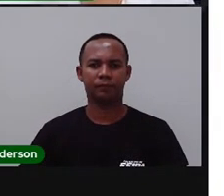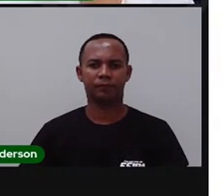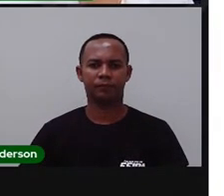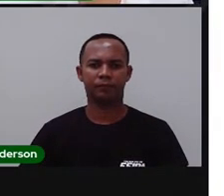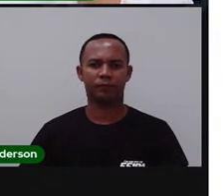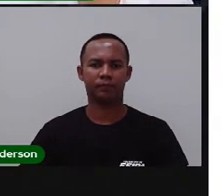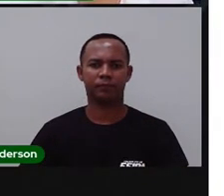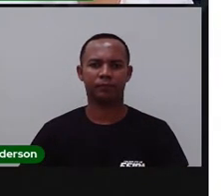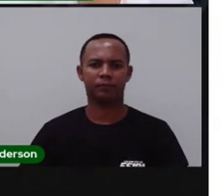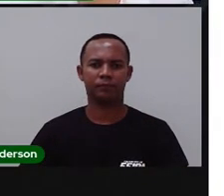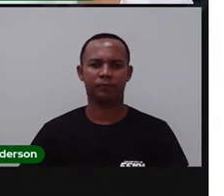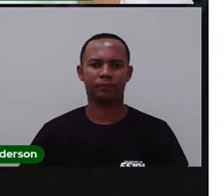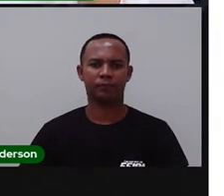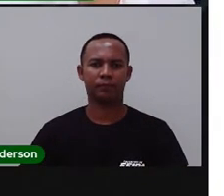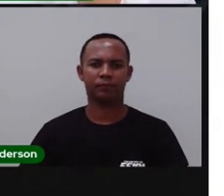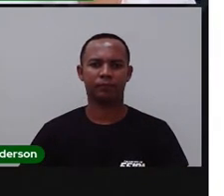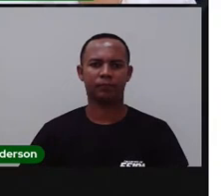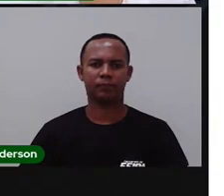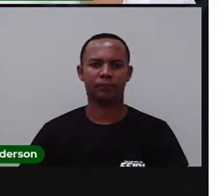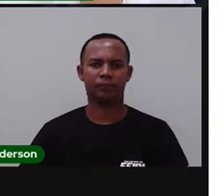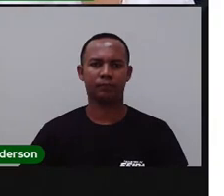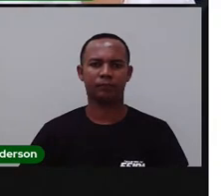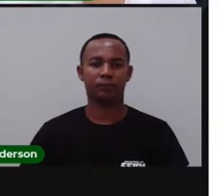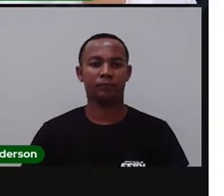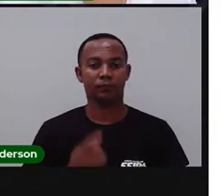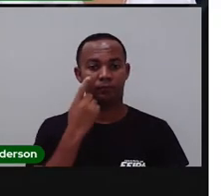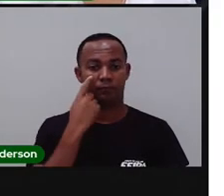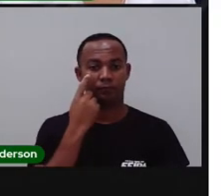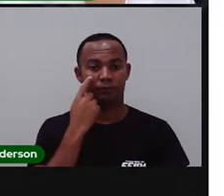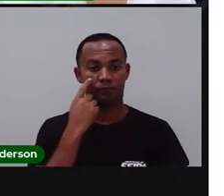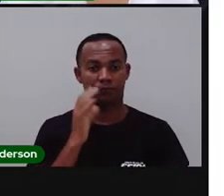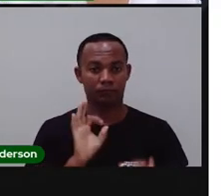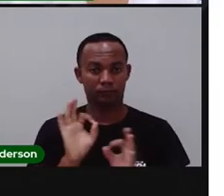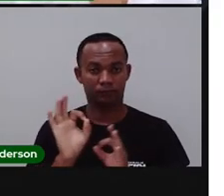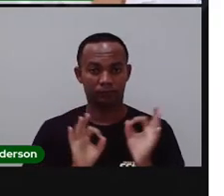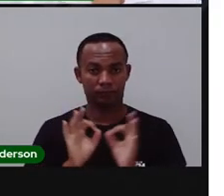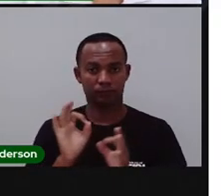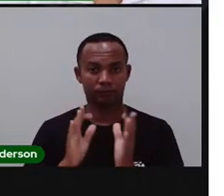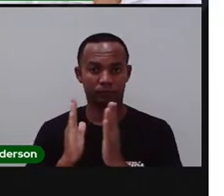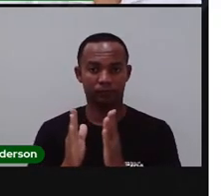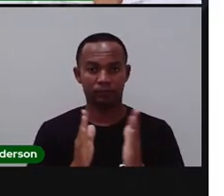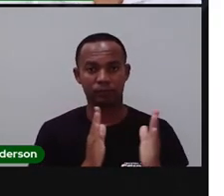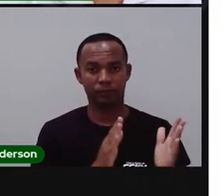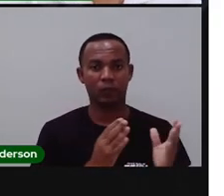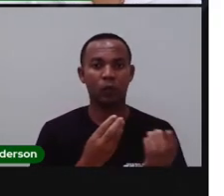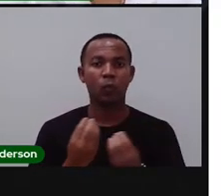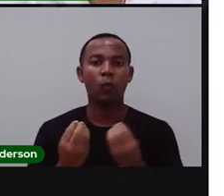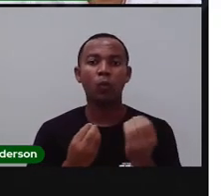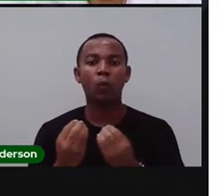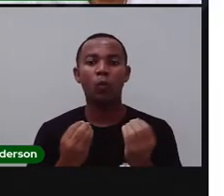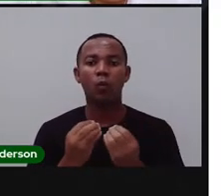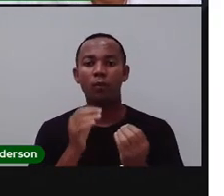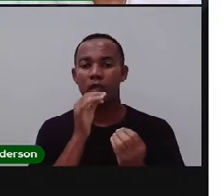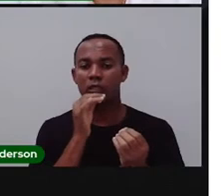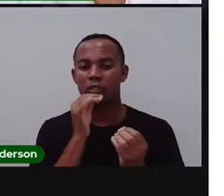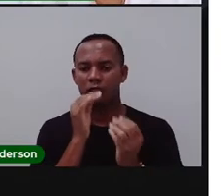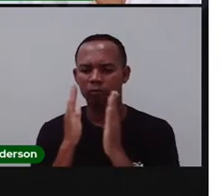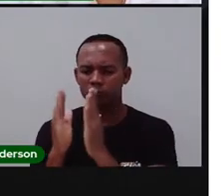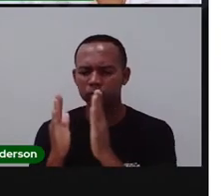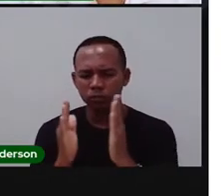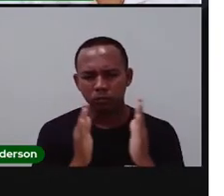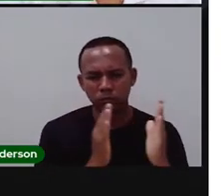Segundo a Pro Maria, a arrumação dos espaços ocorre de acordo com a necessidade